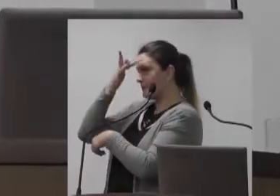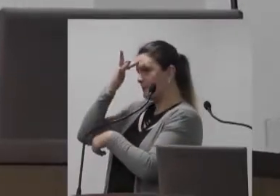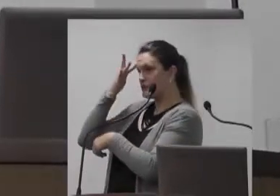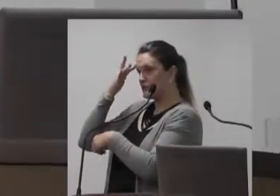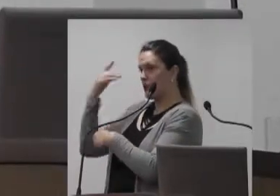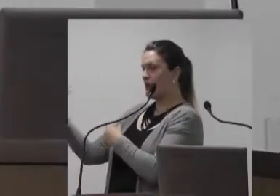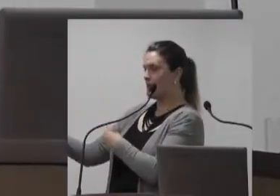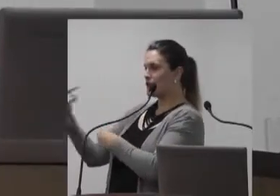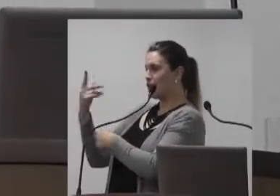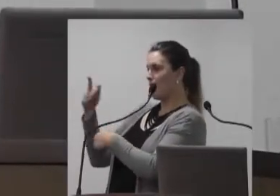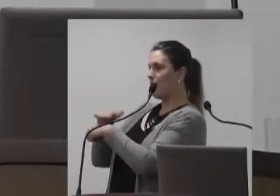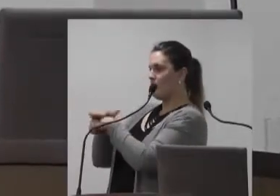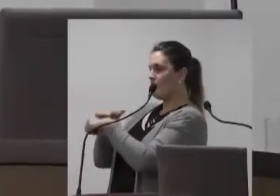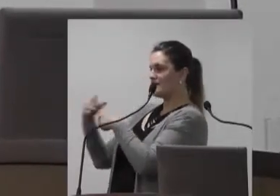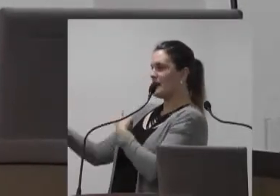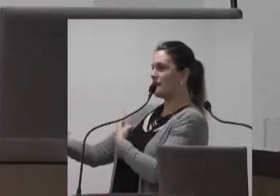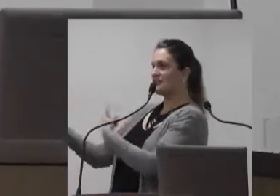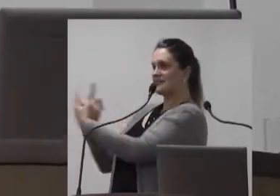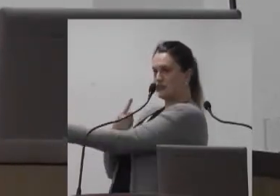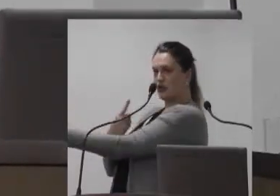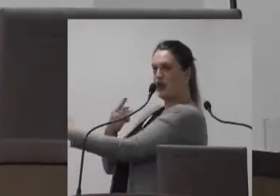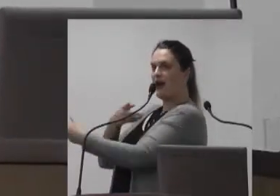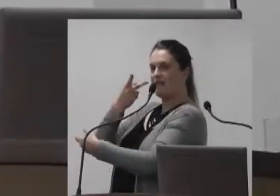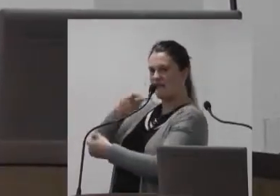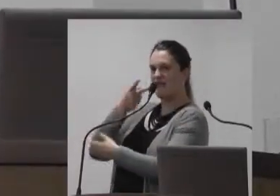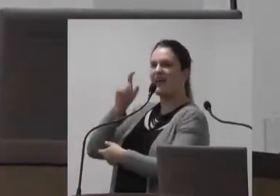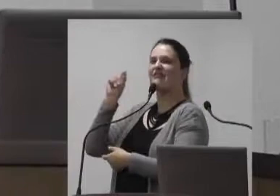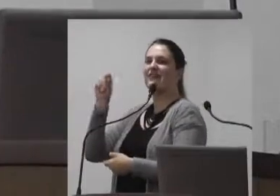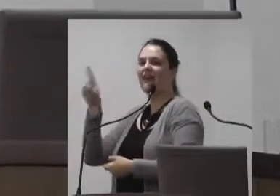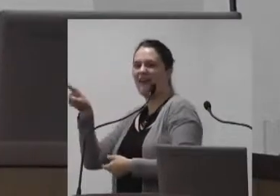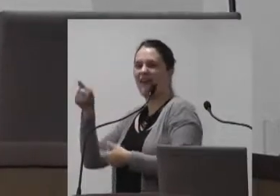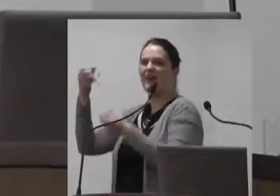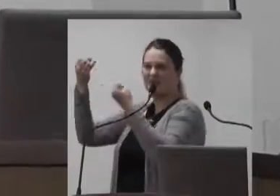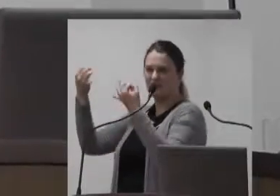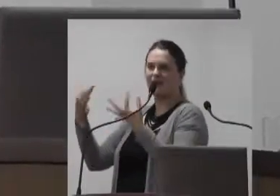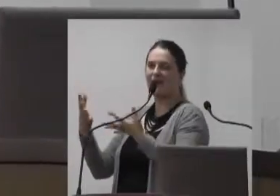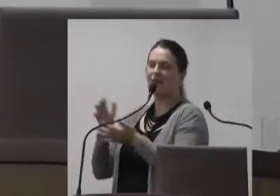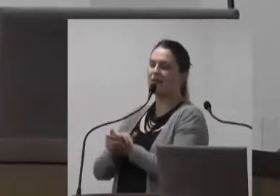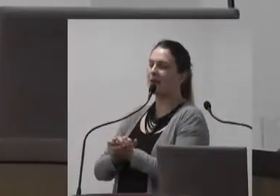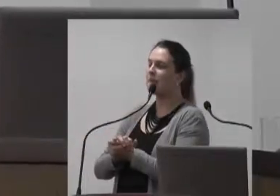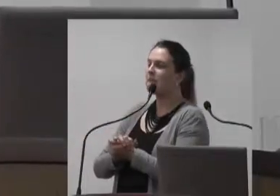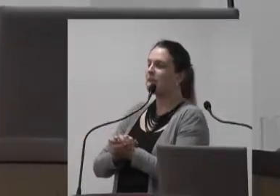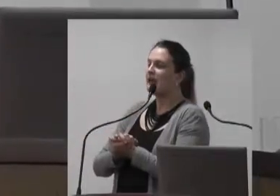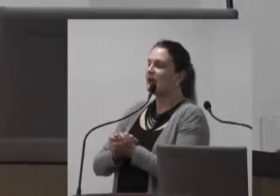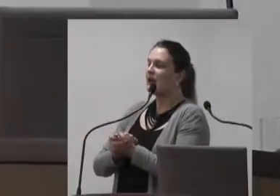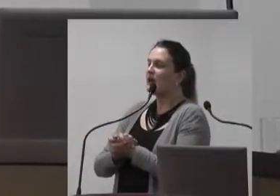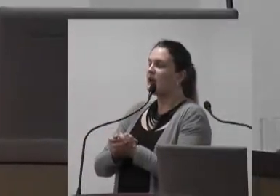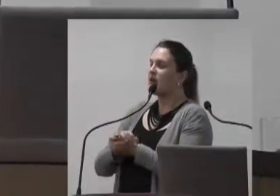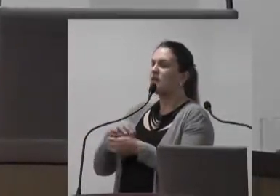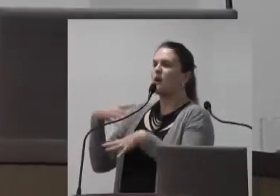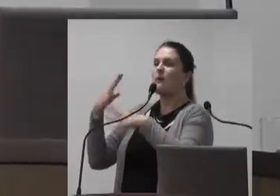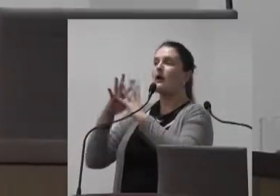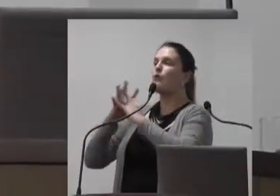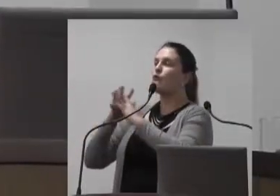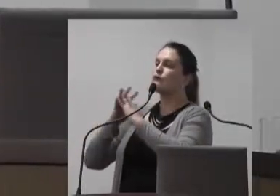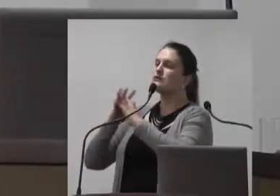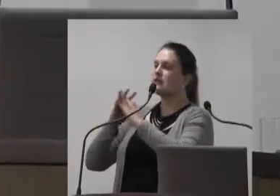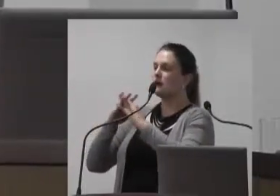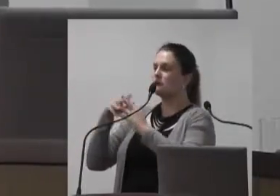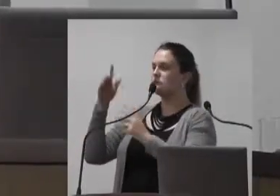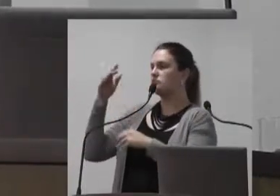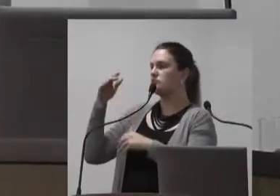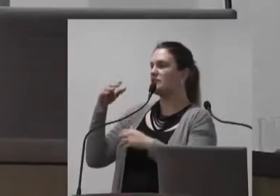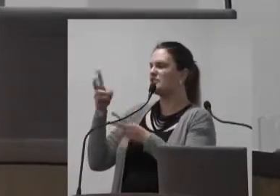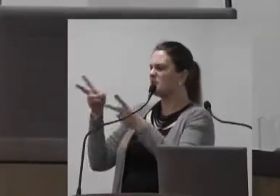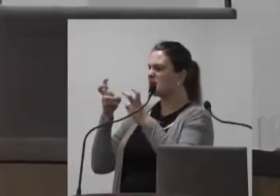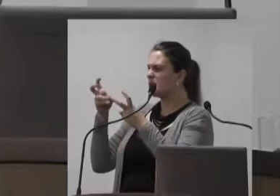com a pessoa e a pessoa conversava, a gente se trocava e falava quem explicava, né? E aí deu uma